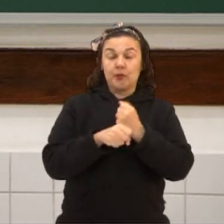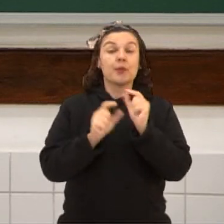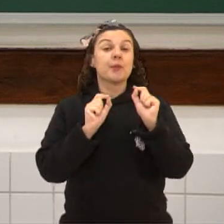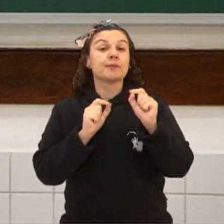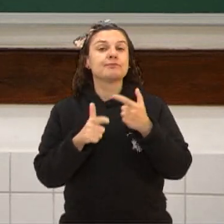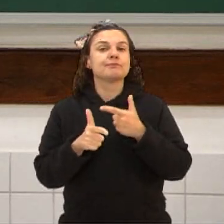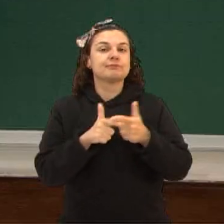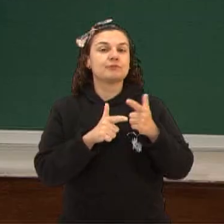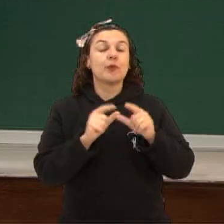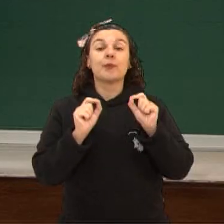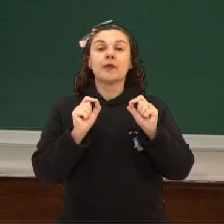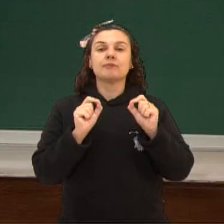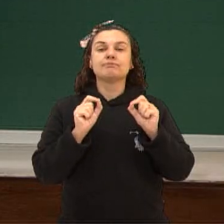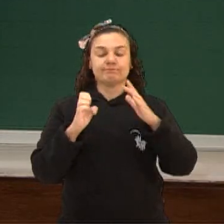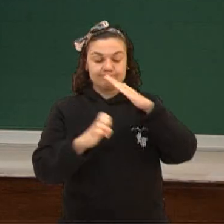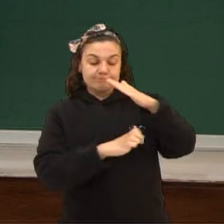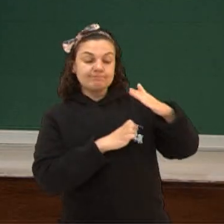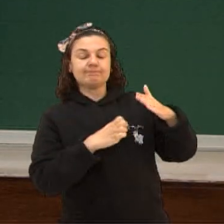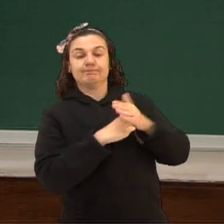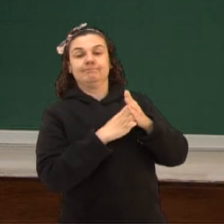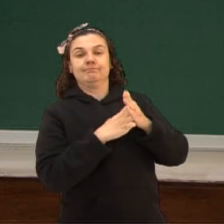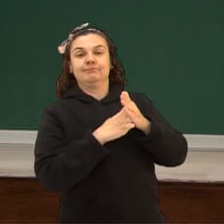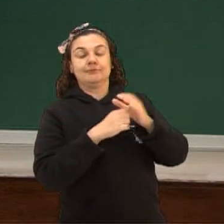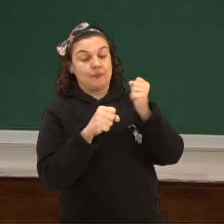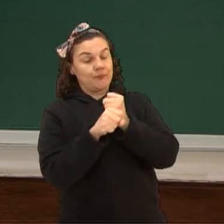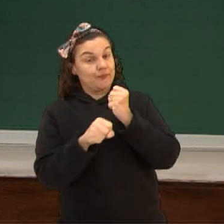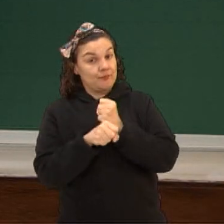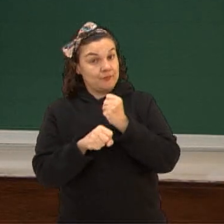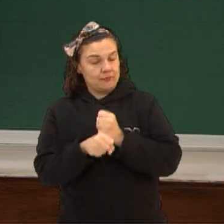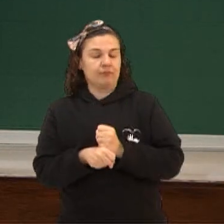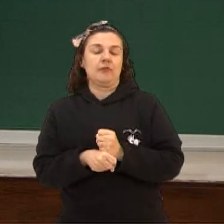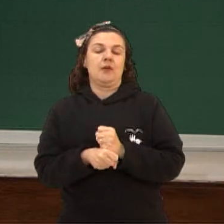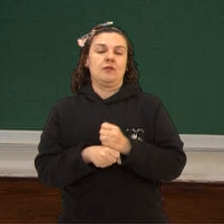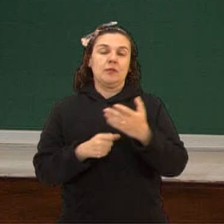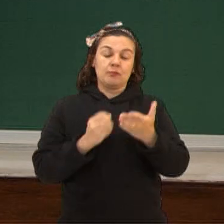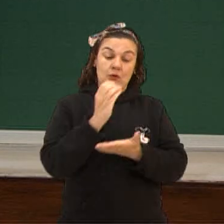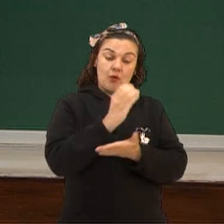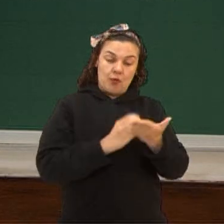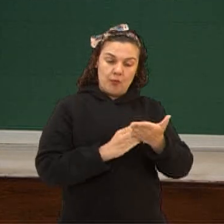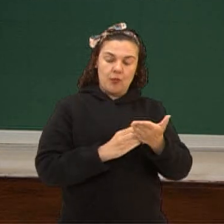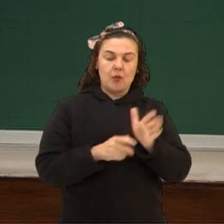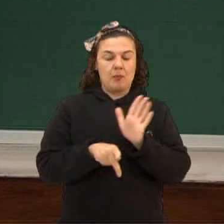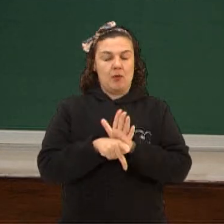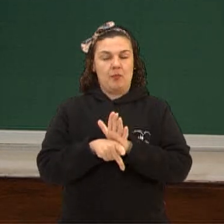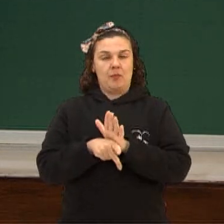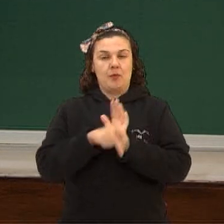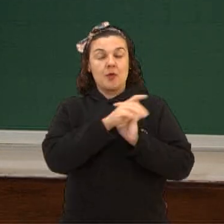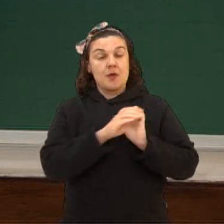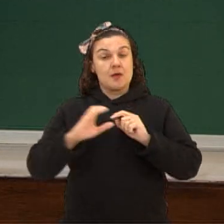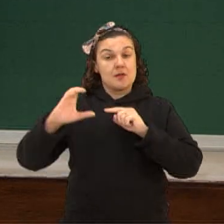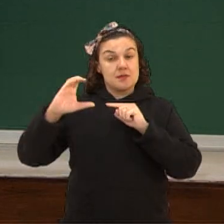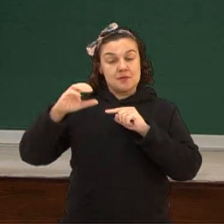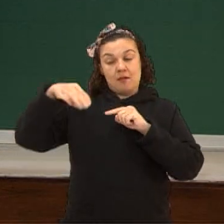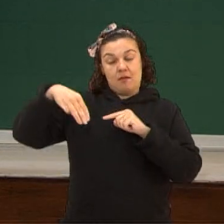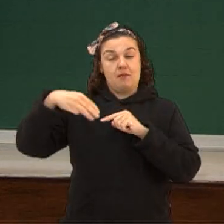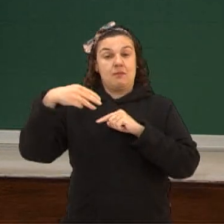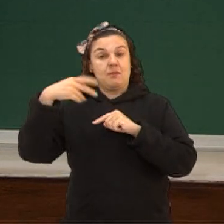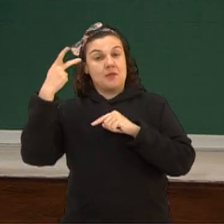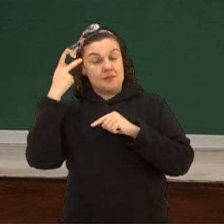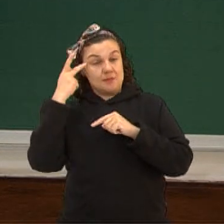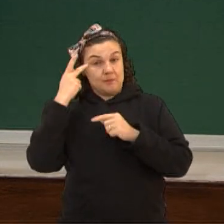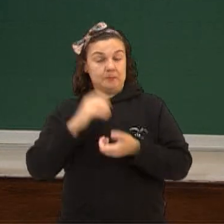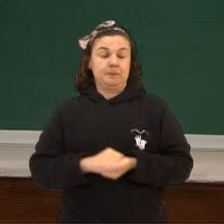com a empreiteira. Foi contratada a Companhia de Melhoramentos de São Paulo,